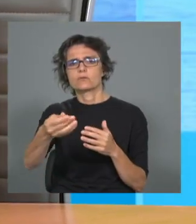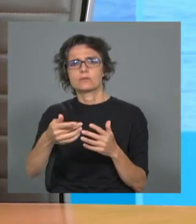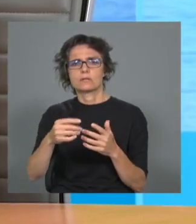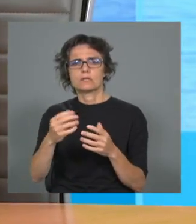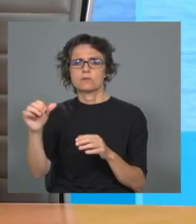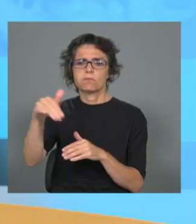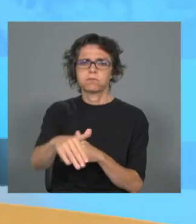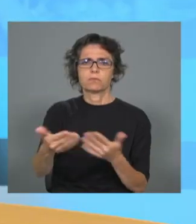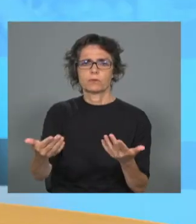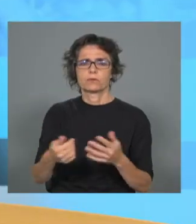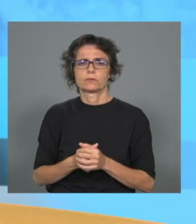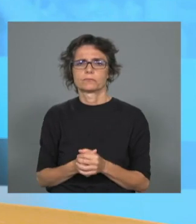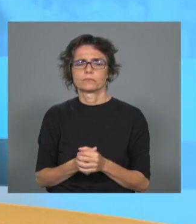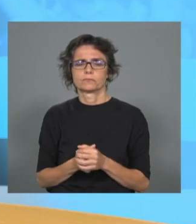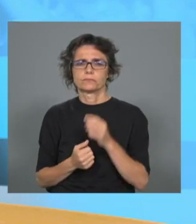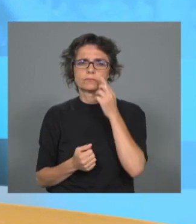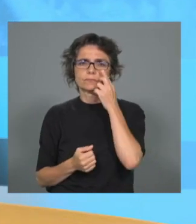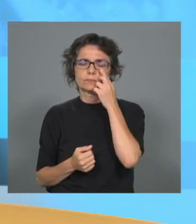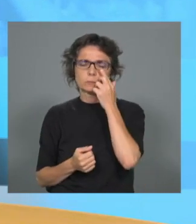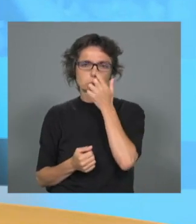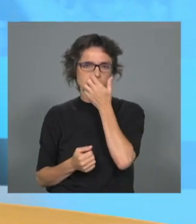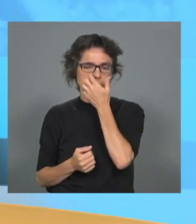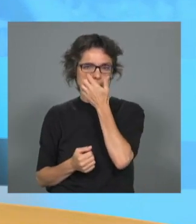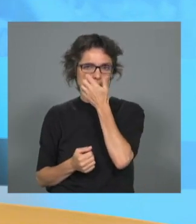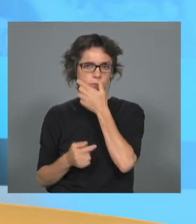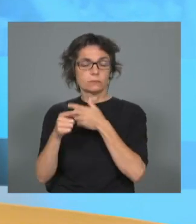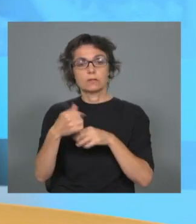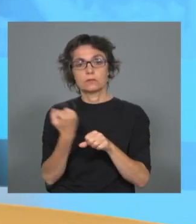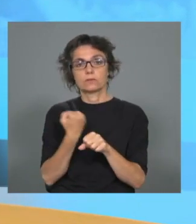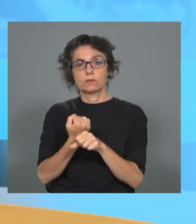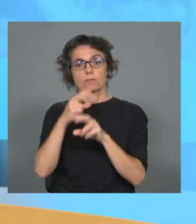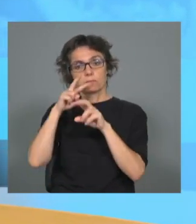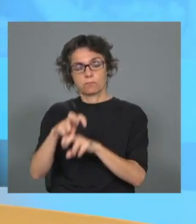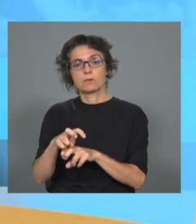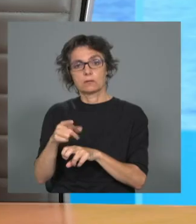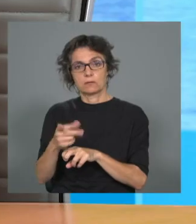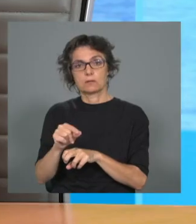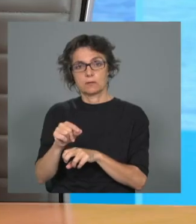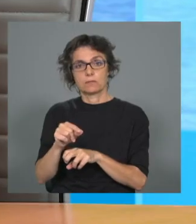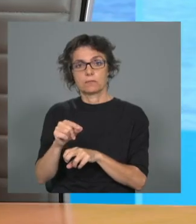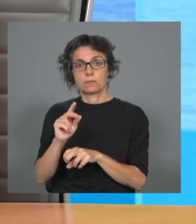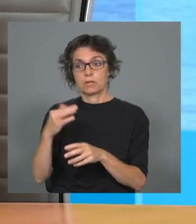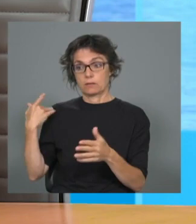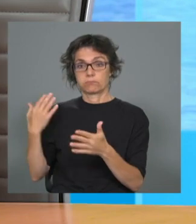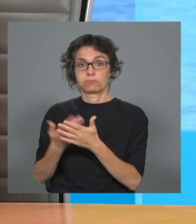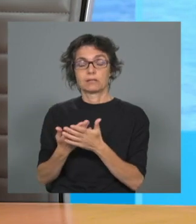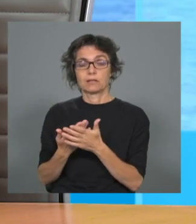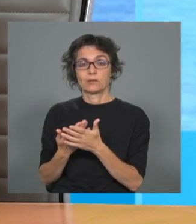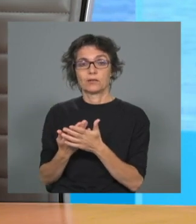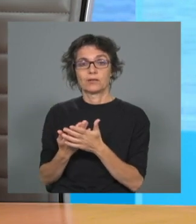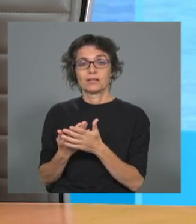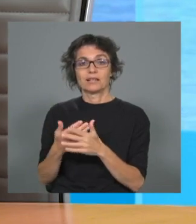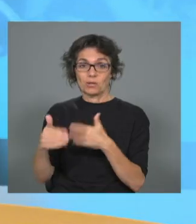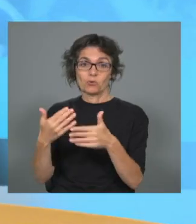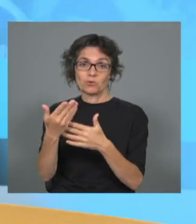uma realidade que demonstra, por demais, o trabalho de investigação que tem pela frente também, que já fez, mas que não faltam